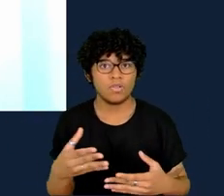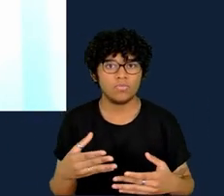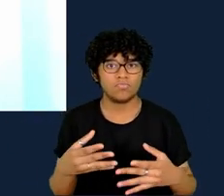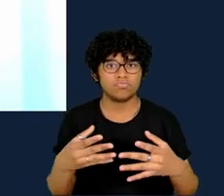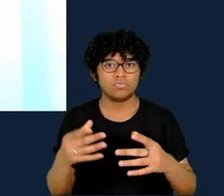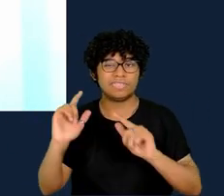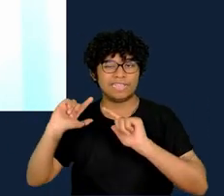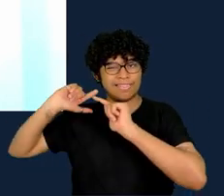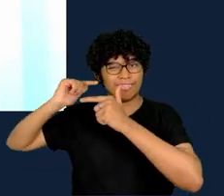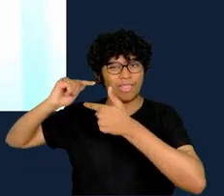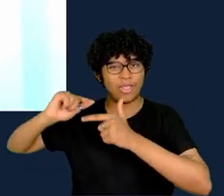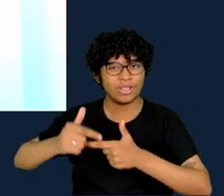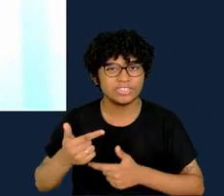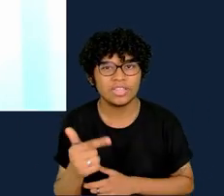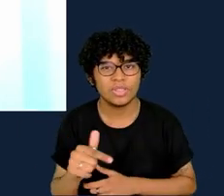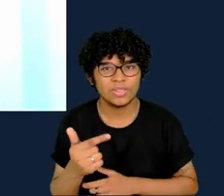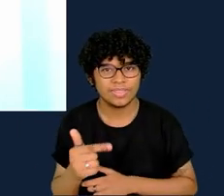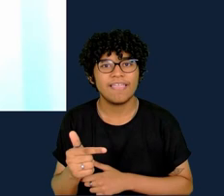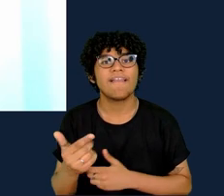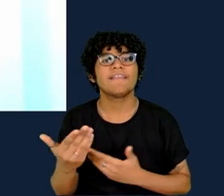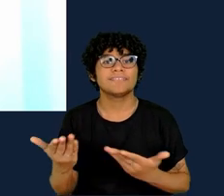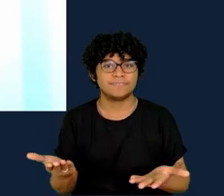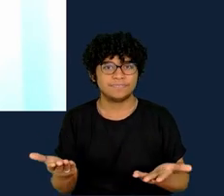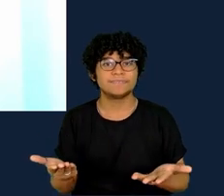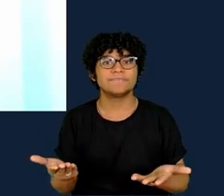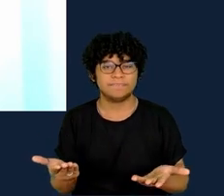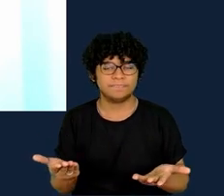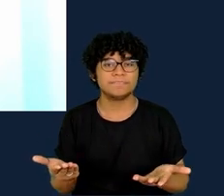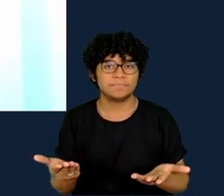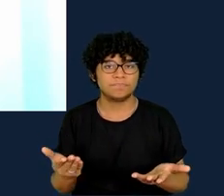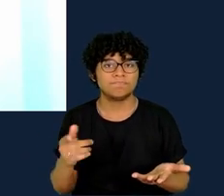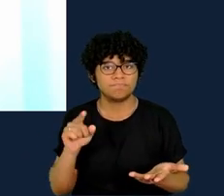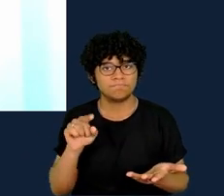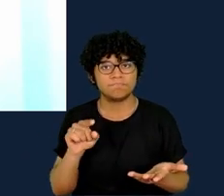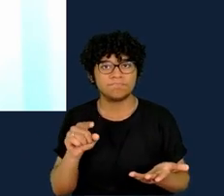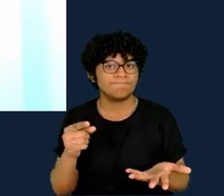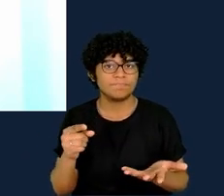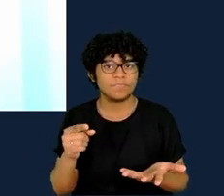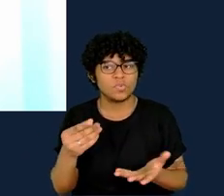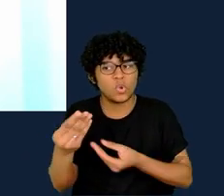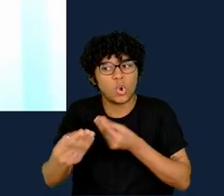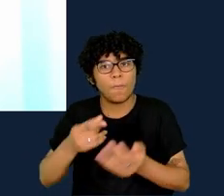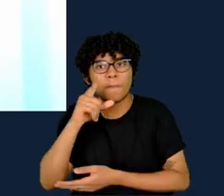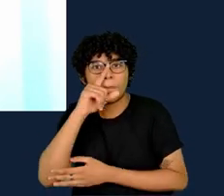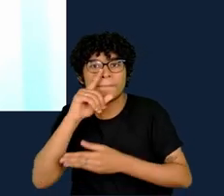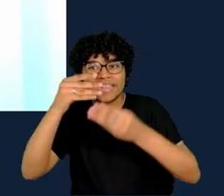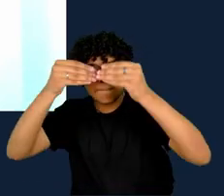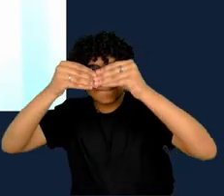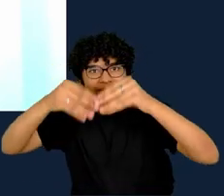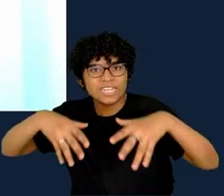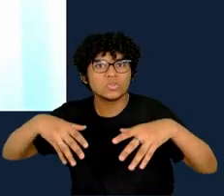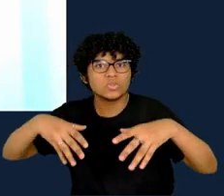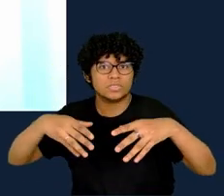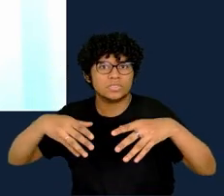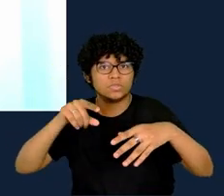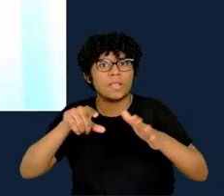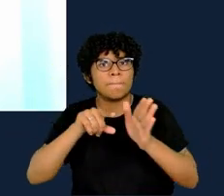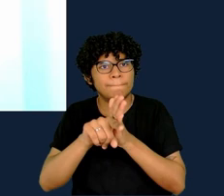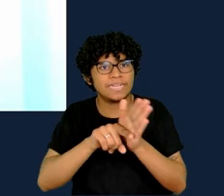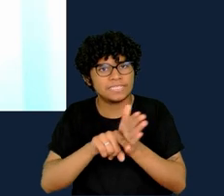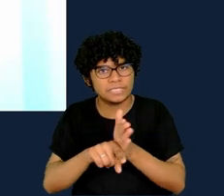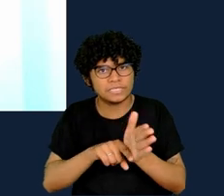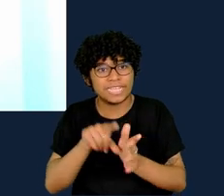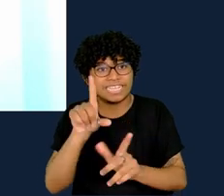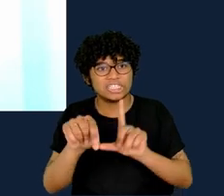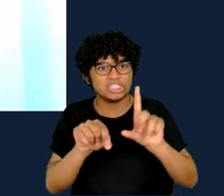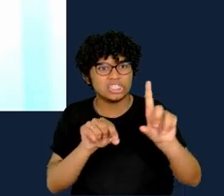tradicional, as forças de concepção tradicional, que dano faz um pesquisador escolhendo